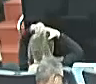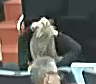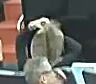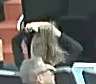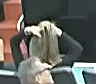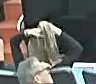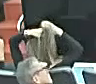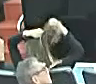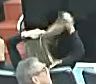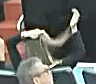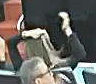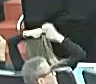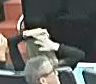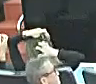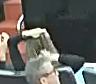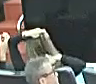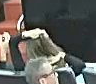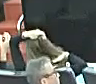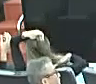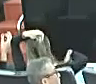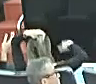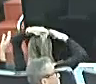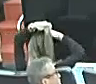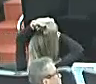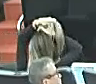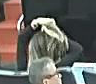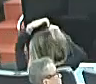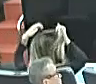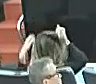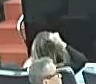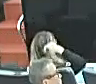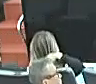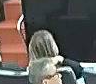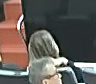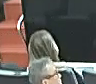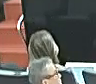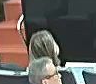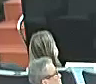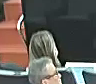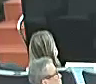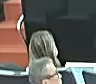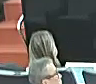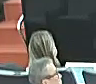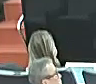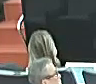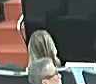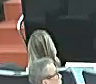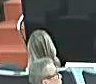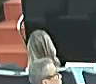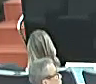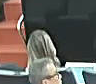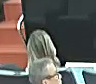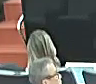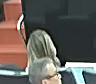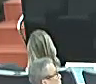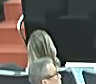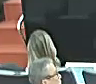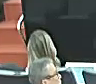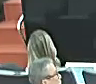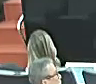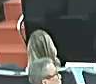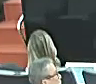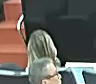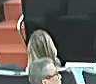secretaria para que também como secretário já apresentou possa ter um momento lá no governo com os representantes da associação